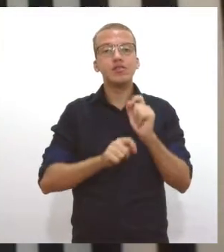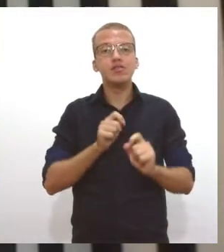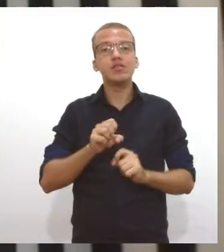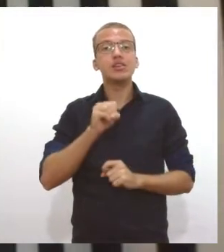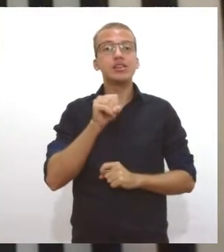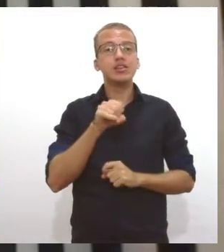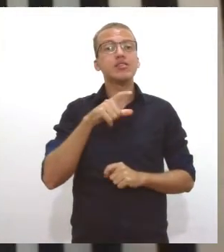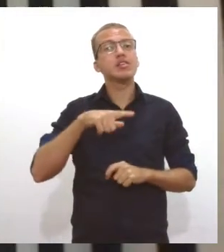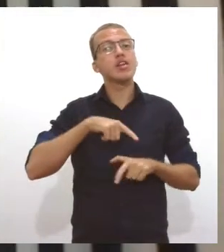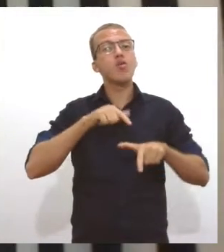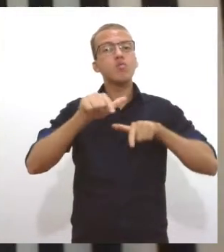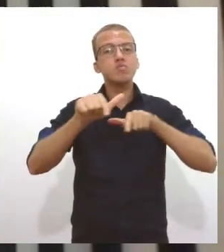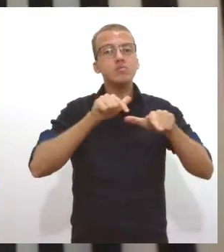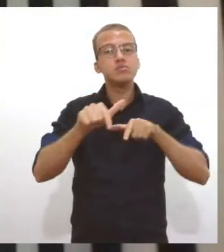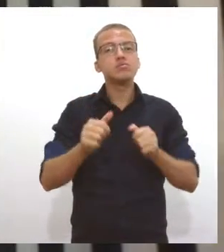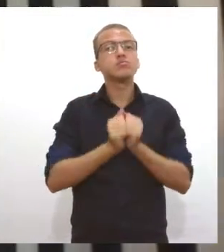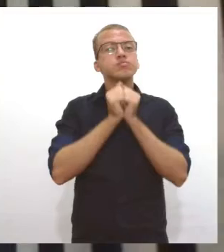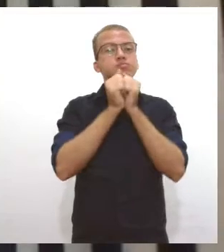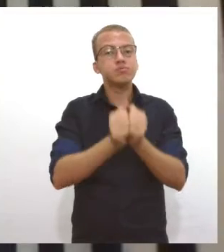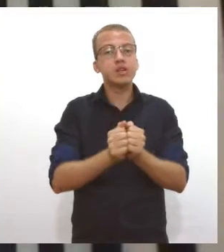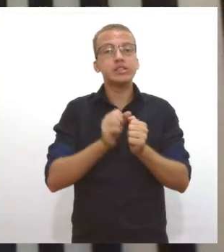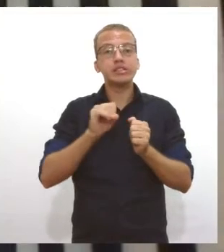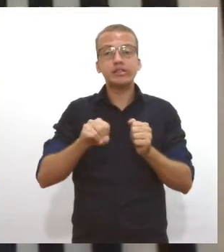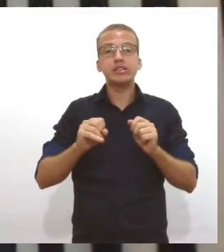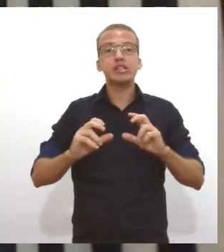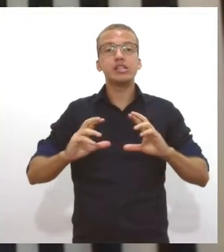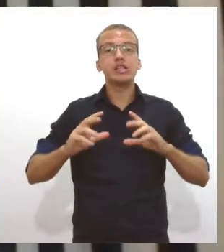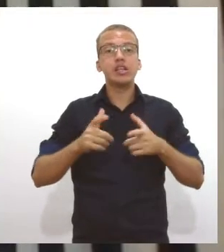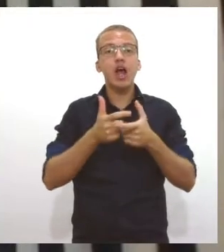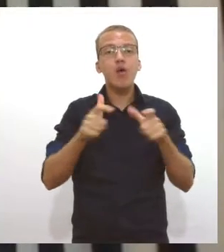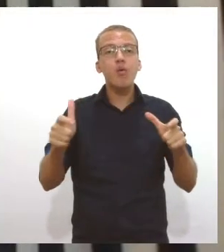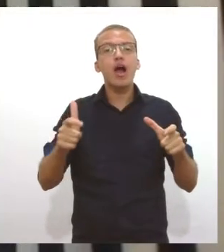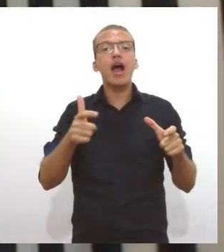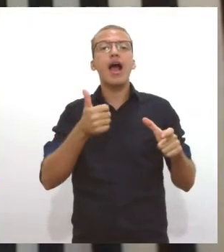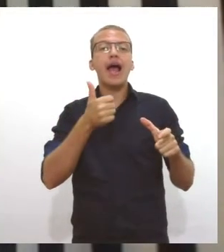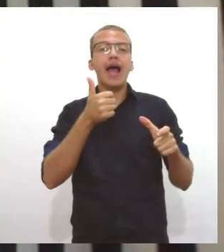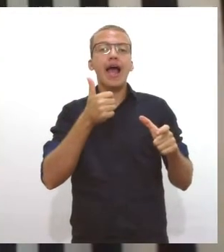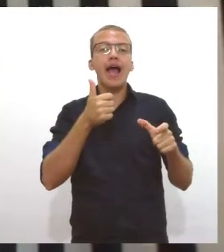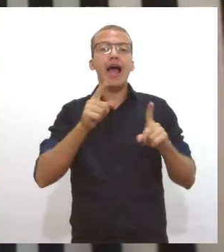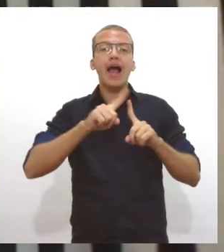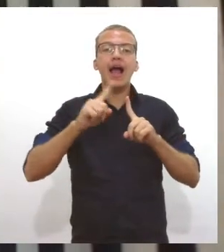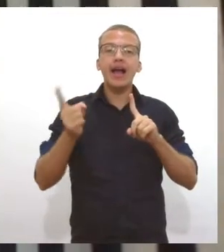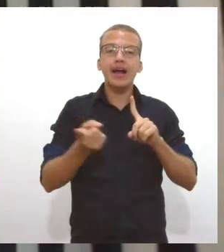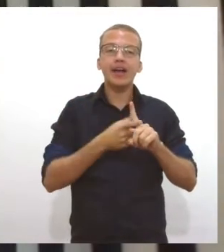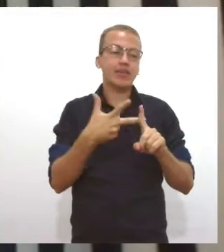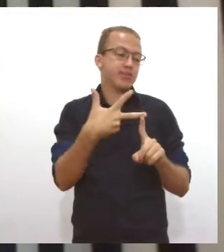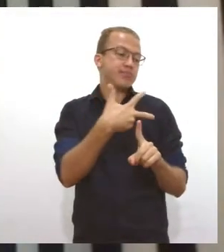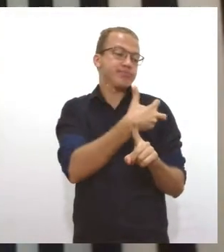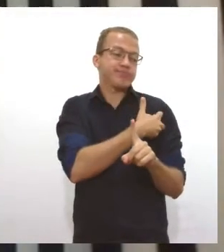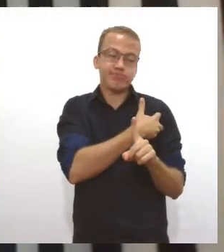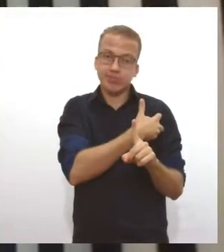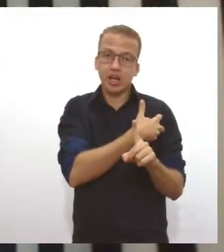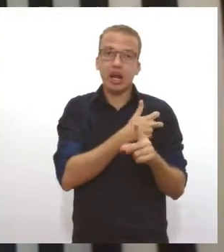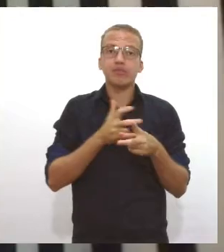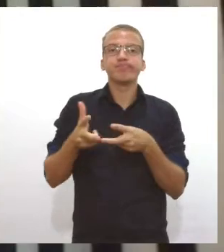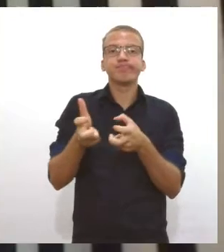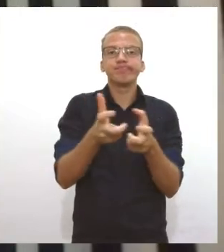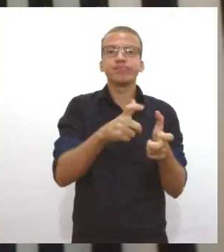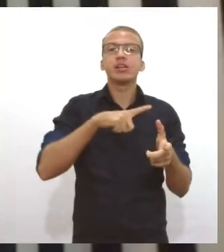conjunto vacinas grávidas E afasta do ambiente do trabalho presencial Você já está protegendo aí